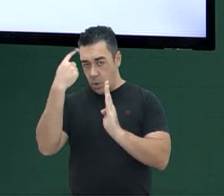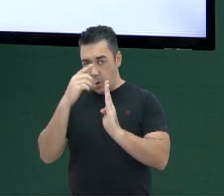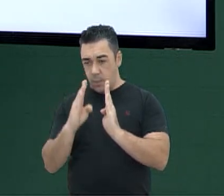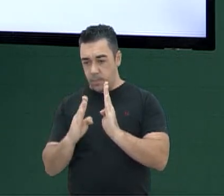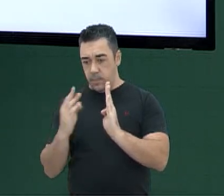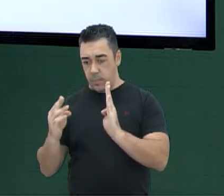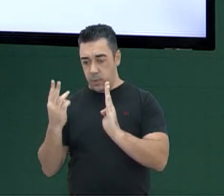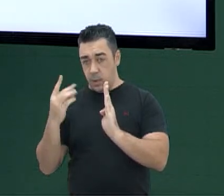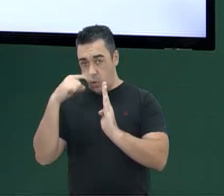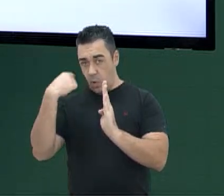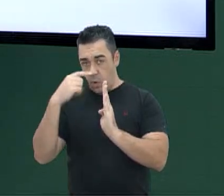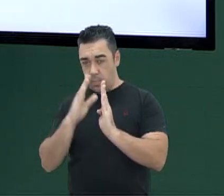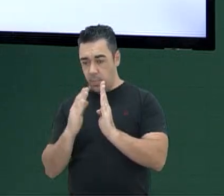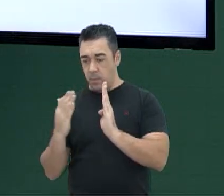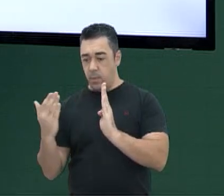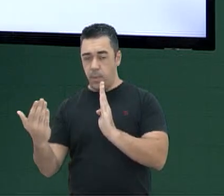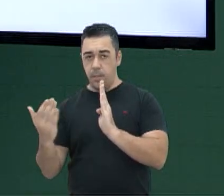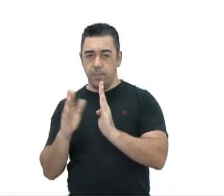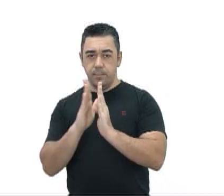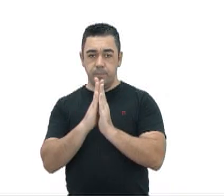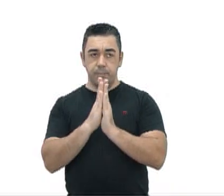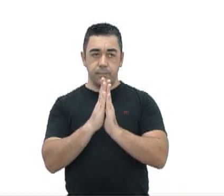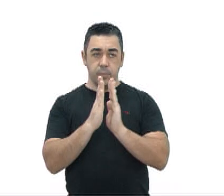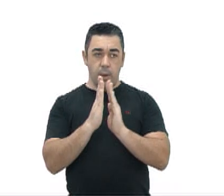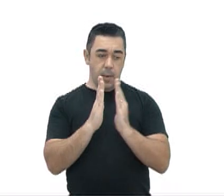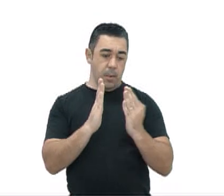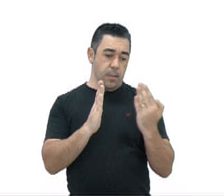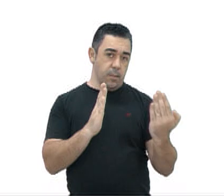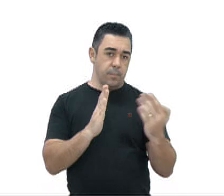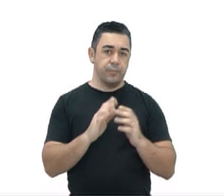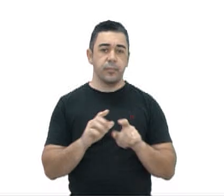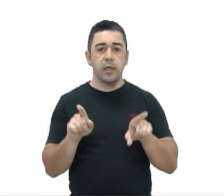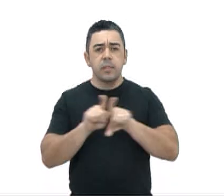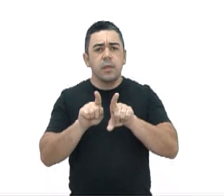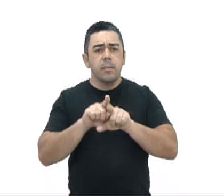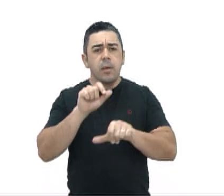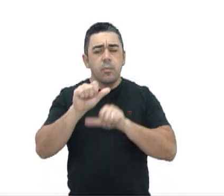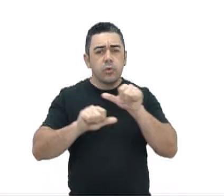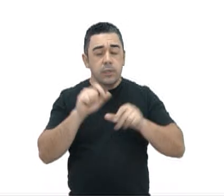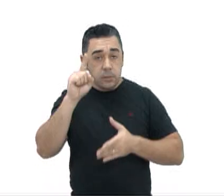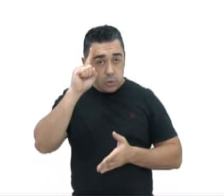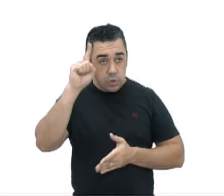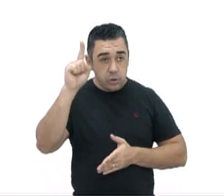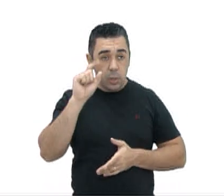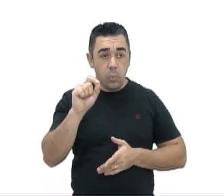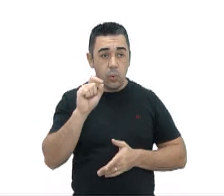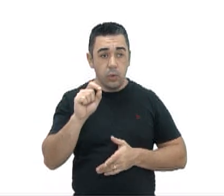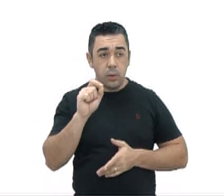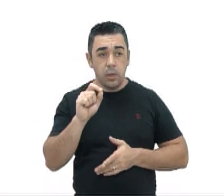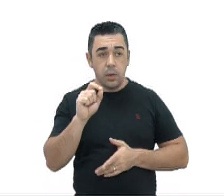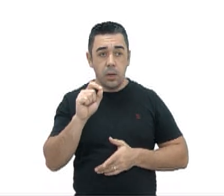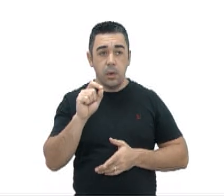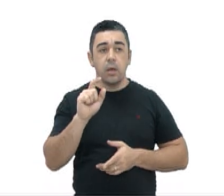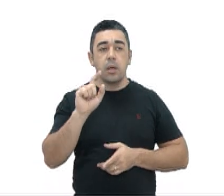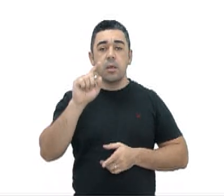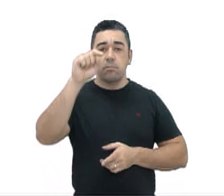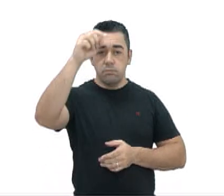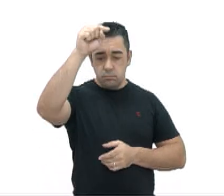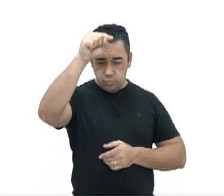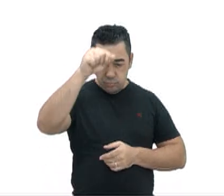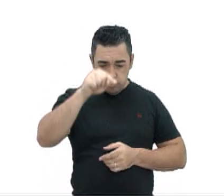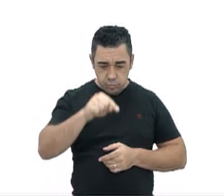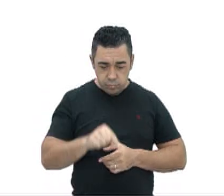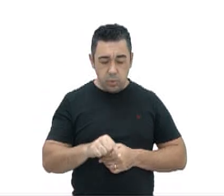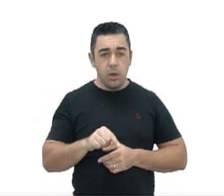nessa imagem aqui, o antimeridiano, ou o meridiano da mudança de data, é justamente a linha oposta ao meridiano de